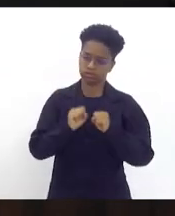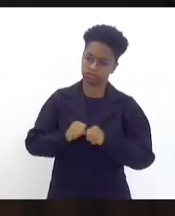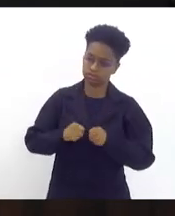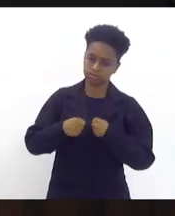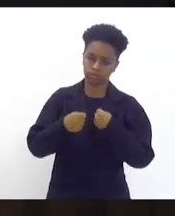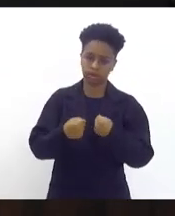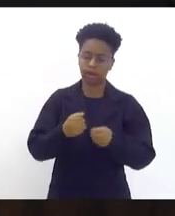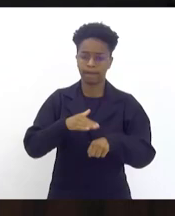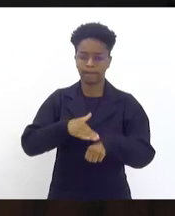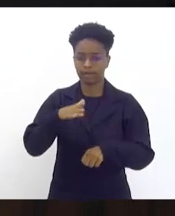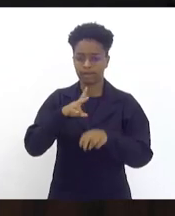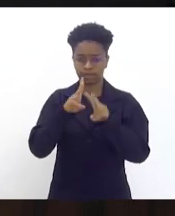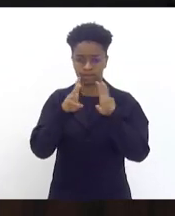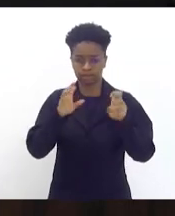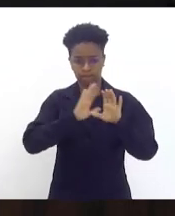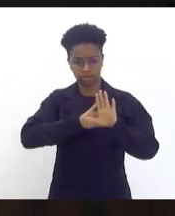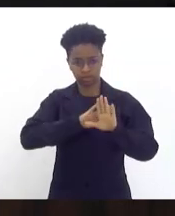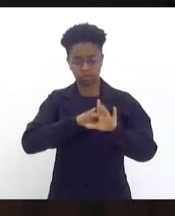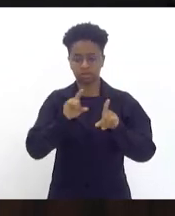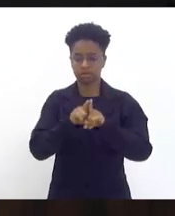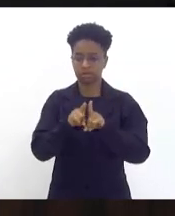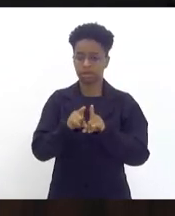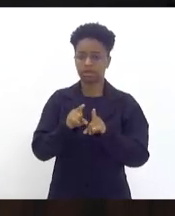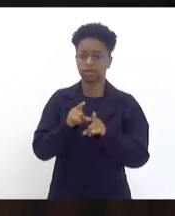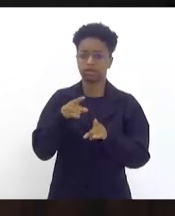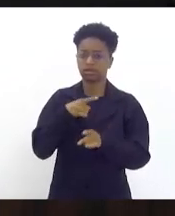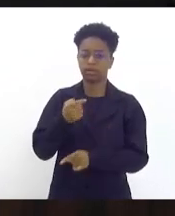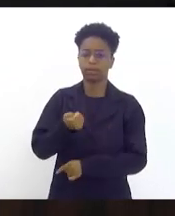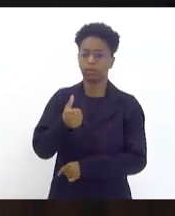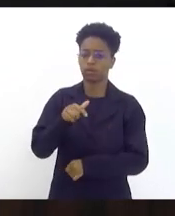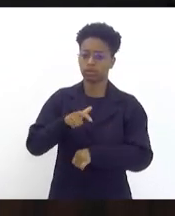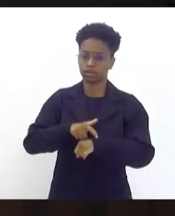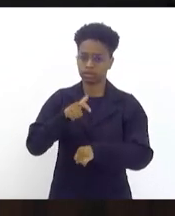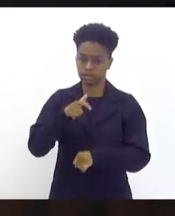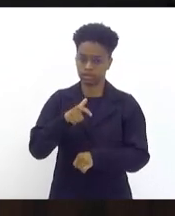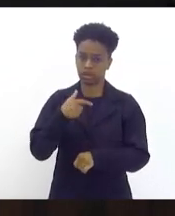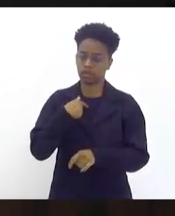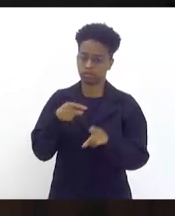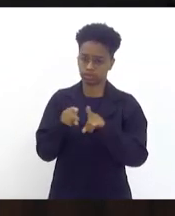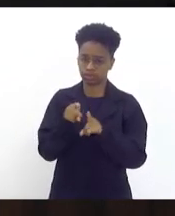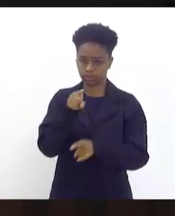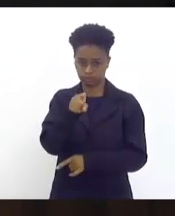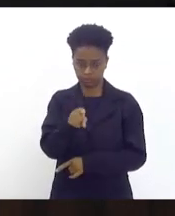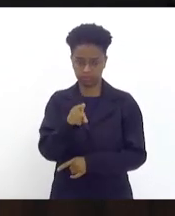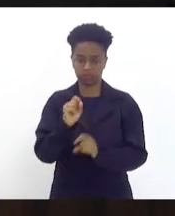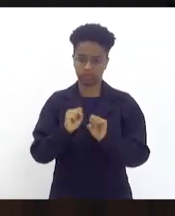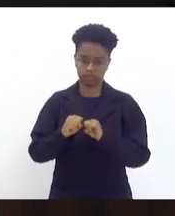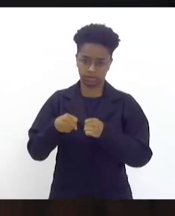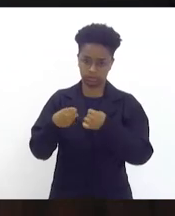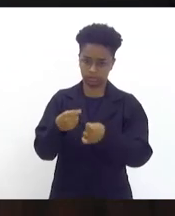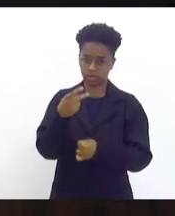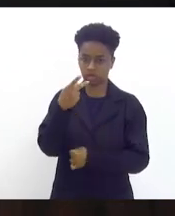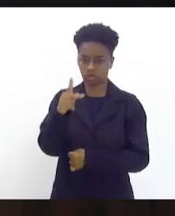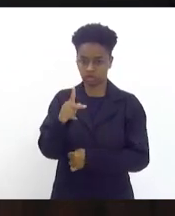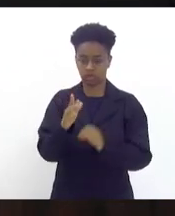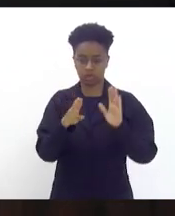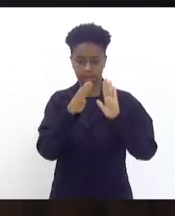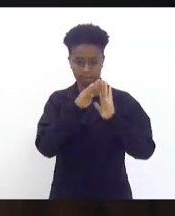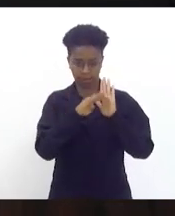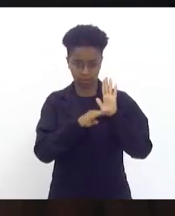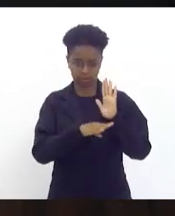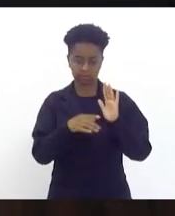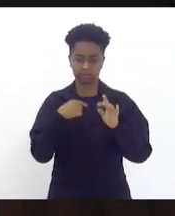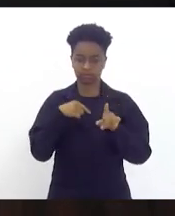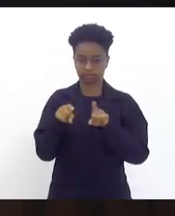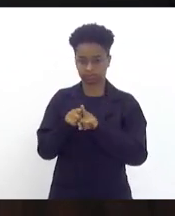na pauta ideológica inclusive recentemente tanto eu quanto vossa excelência defendendo a sua Bandeira eu com a minha